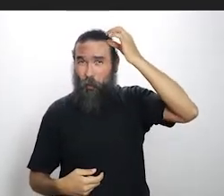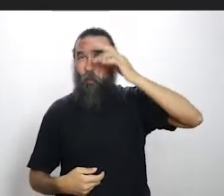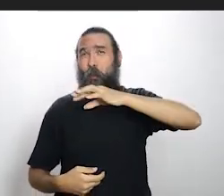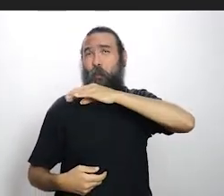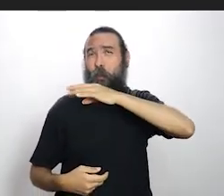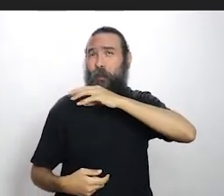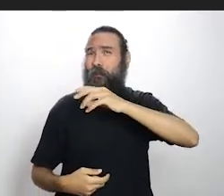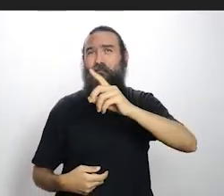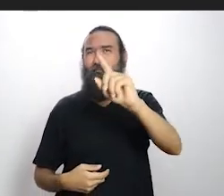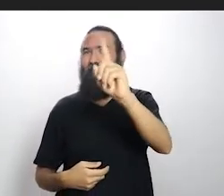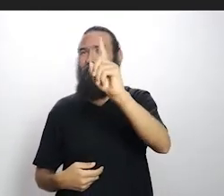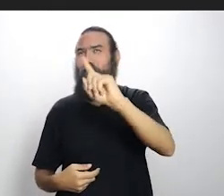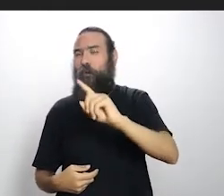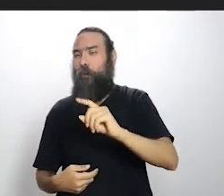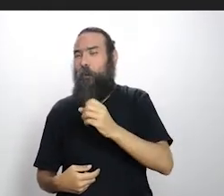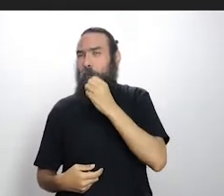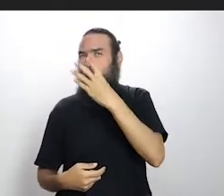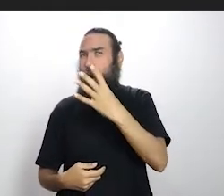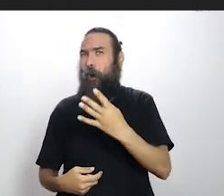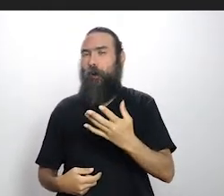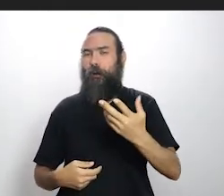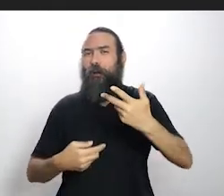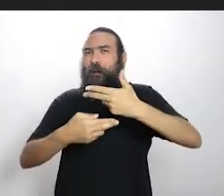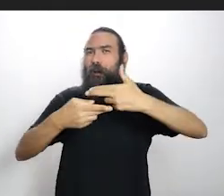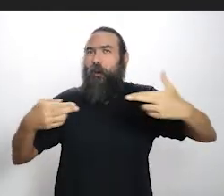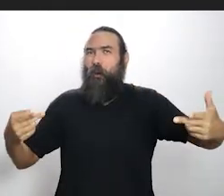um espaço que só vai